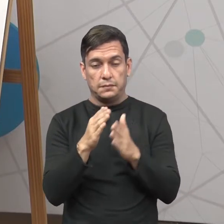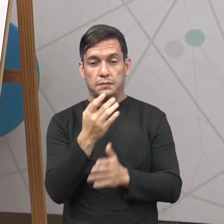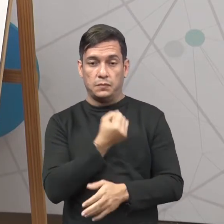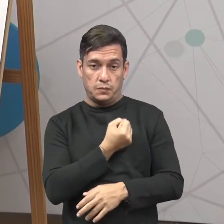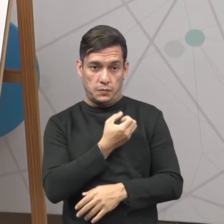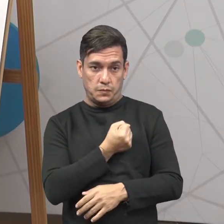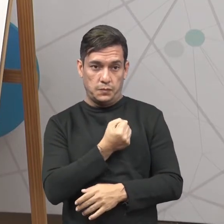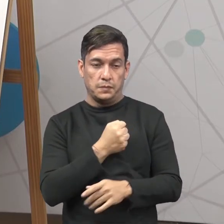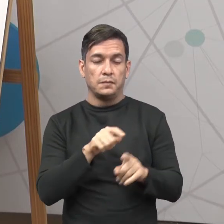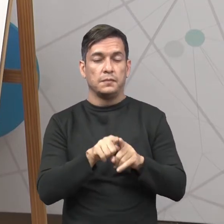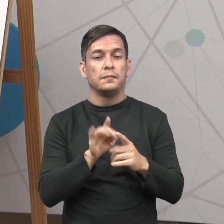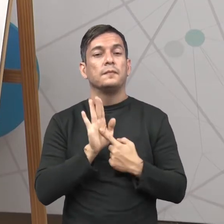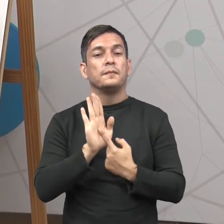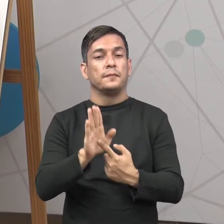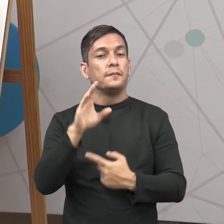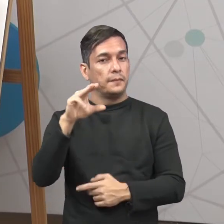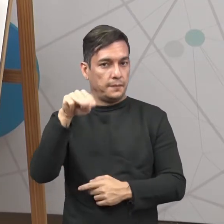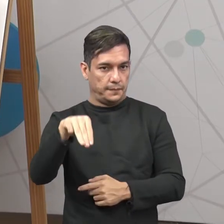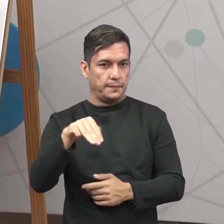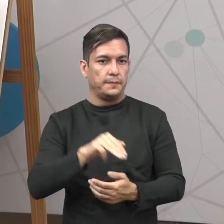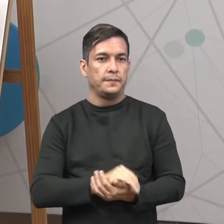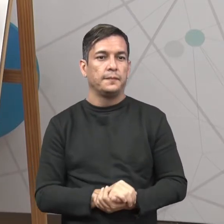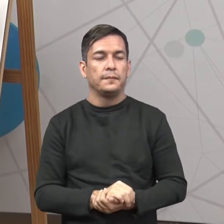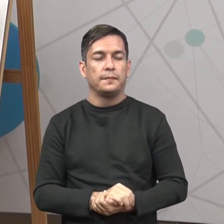Está mostrando os centímetros.